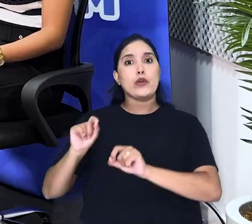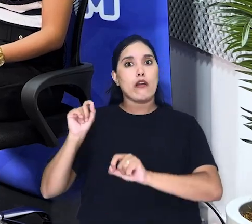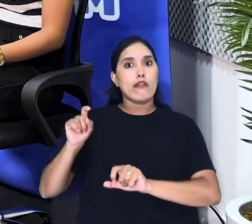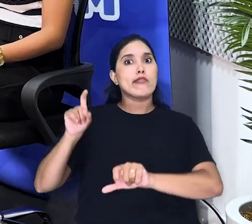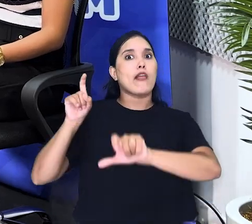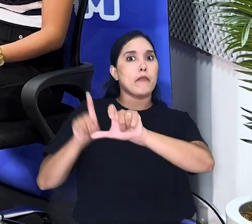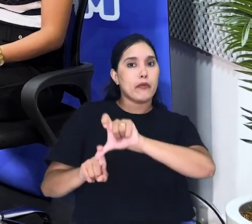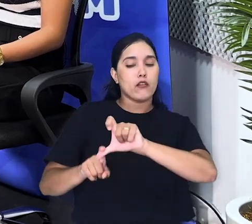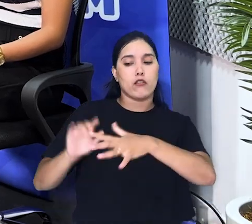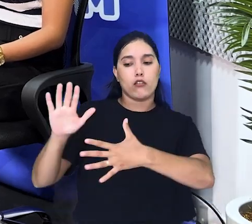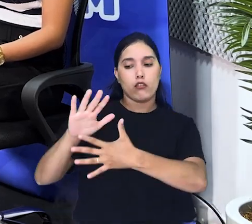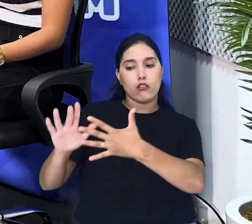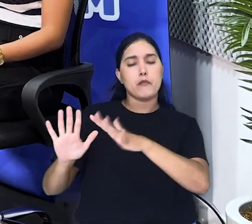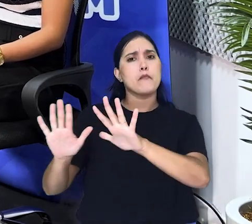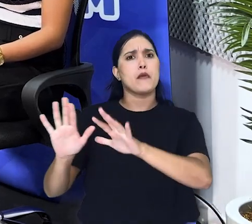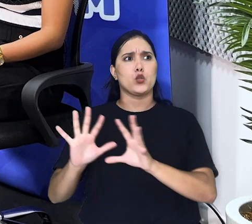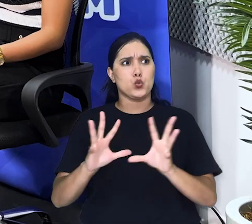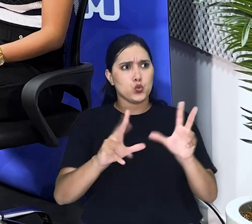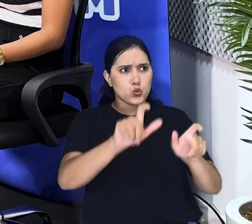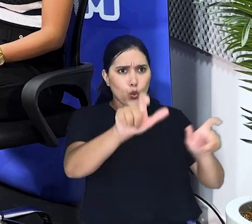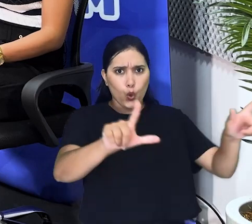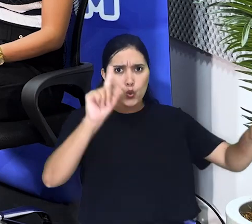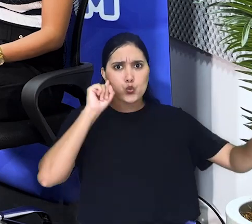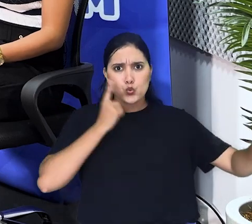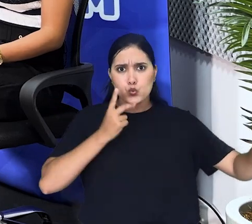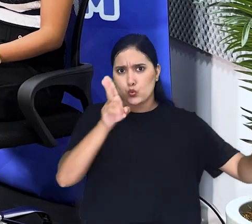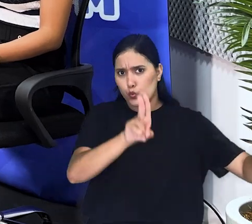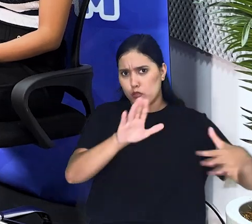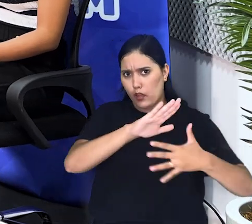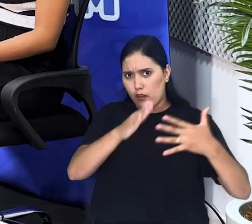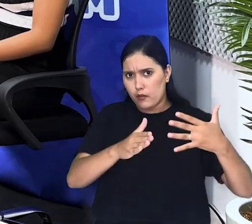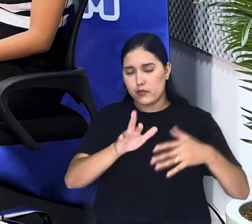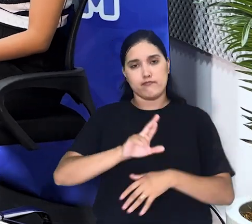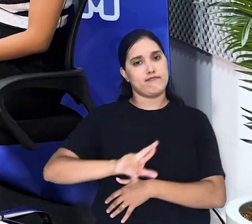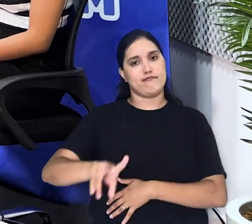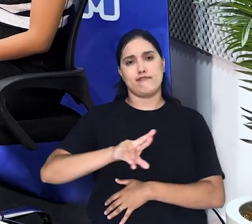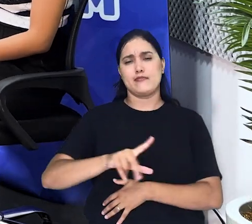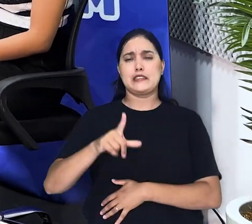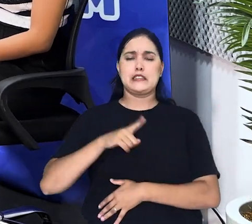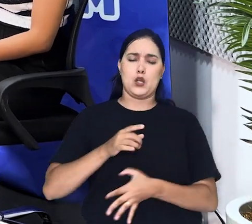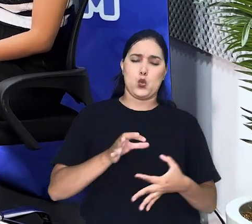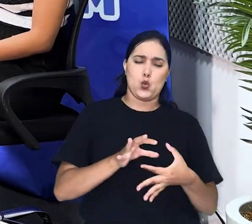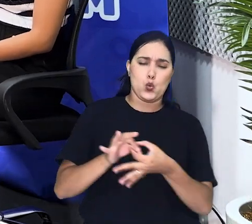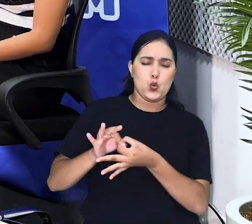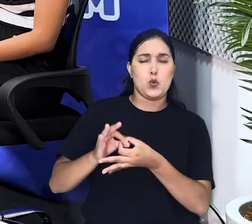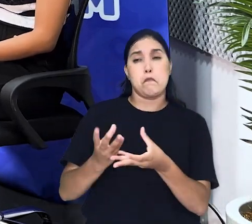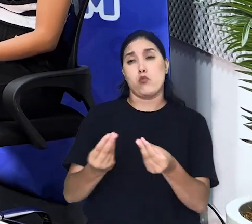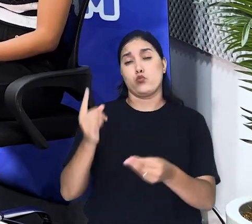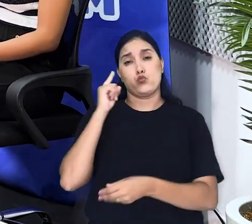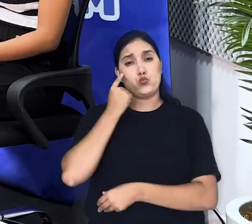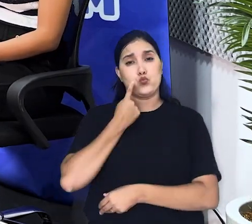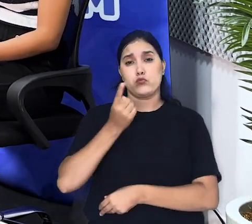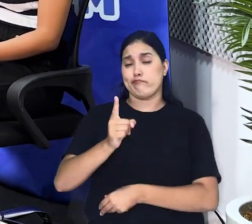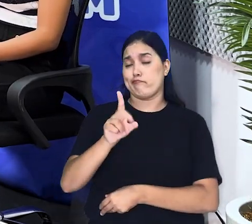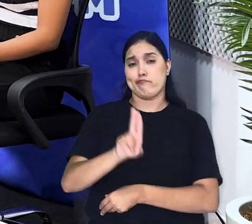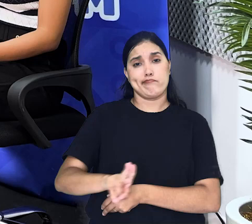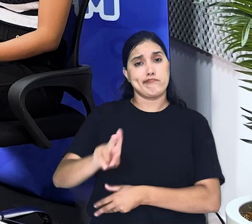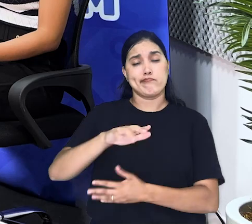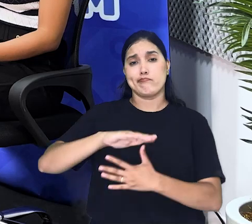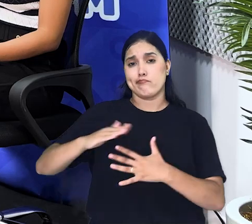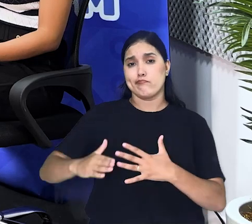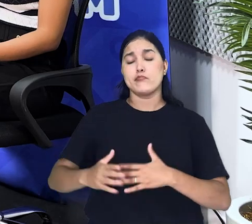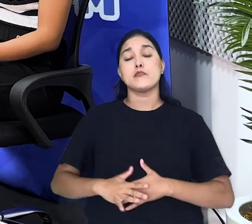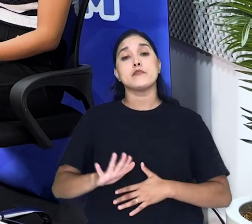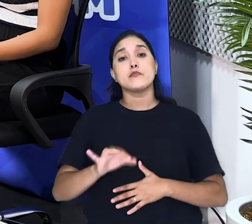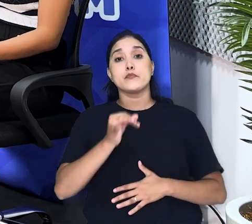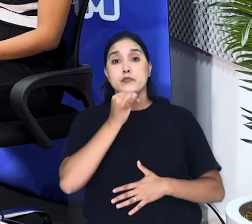não é mímica, tá? A Libras é o quê? É a língua brasileira de sinais. É a nossa língua,